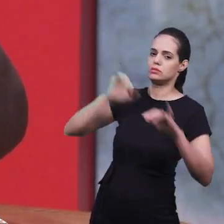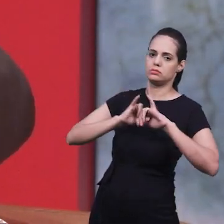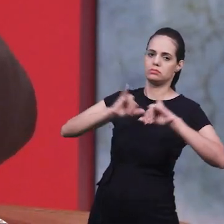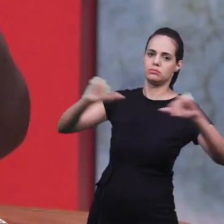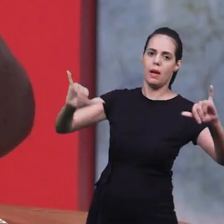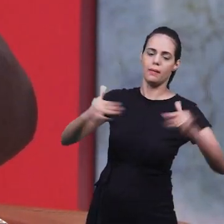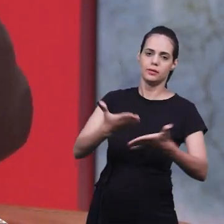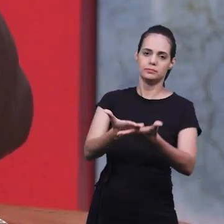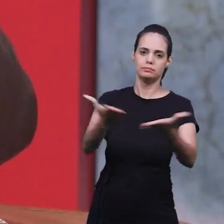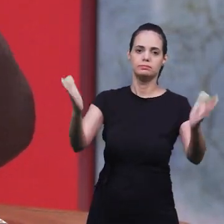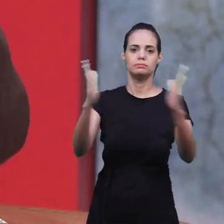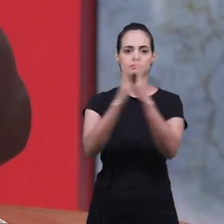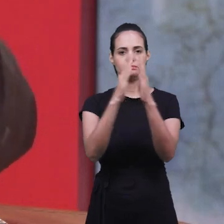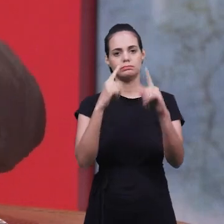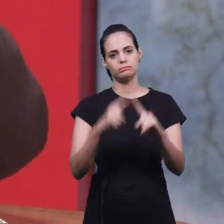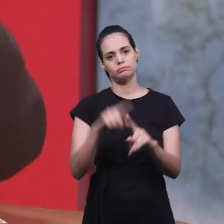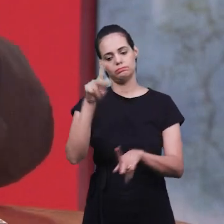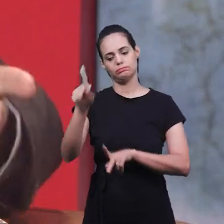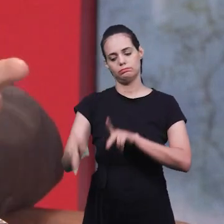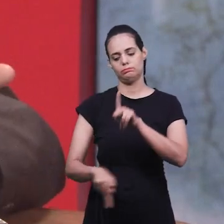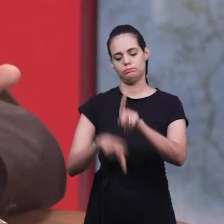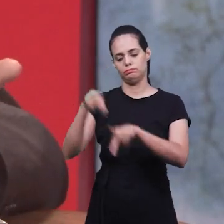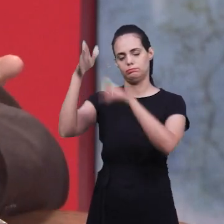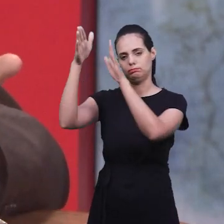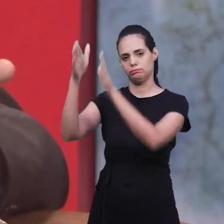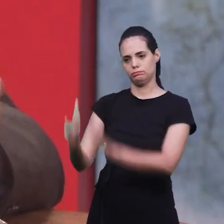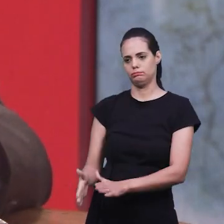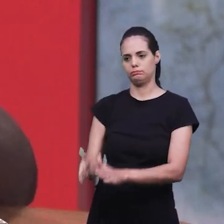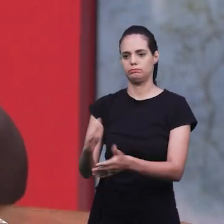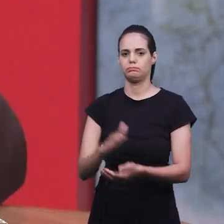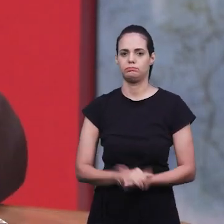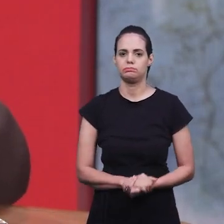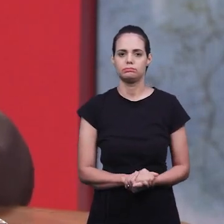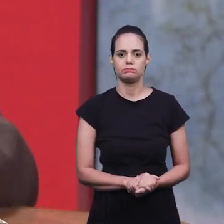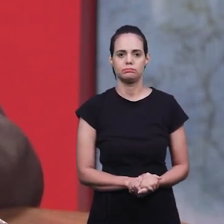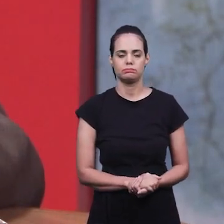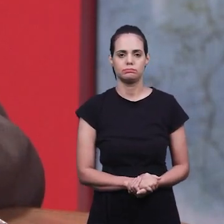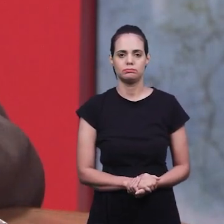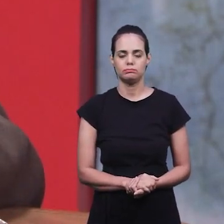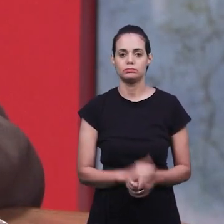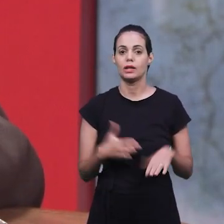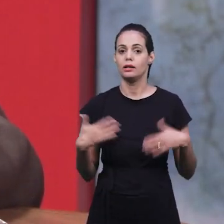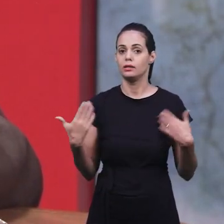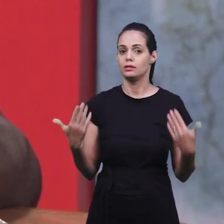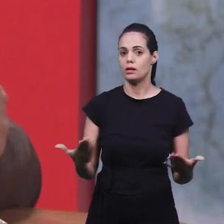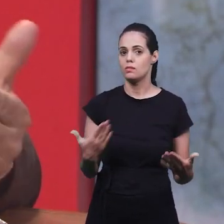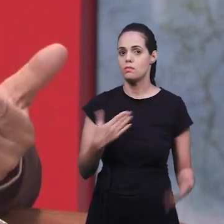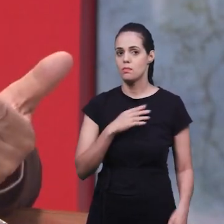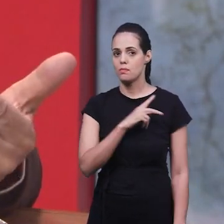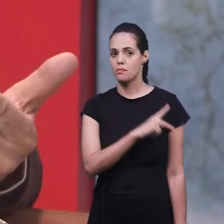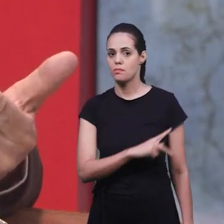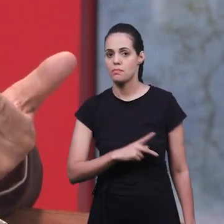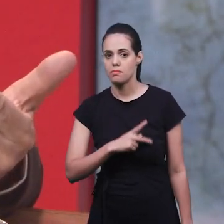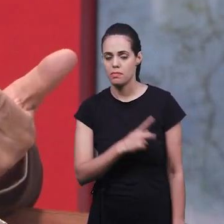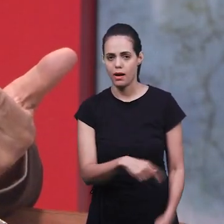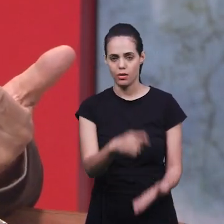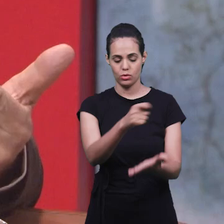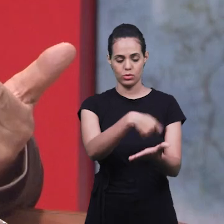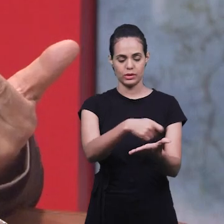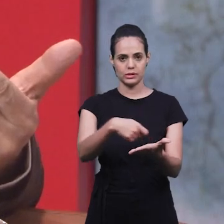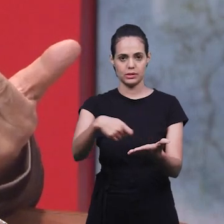que Deus tem para o seu povo, para a sua igreja. Dessa forma, então,